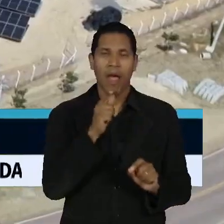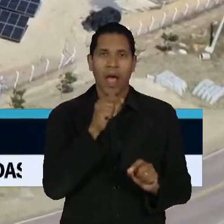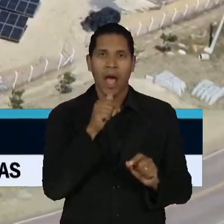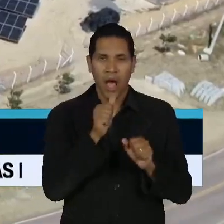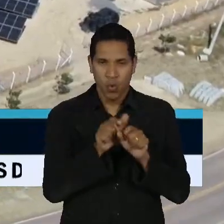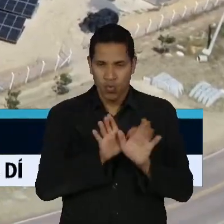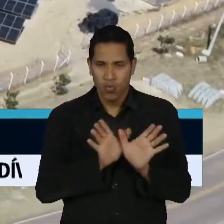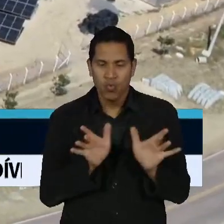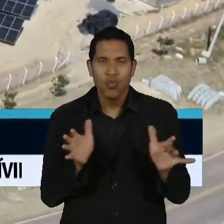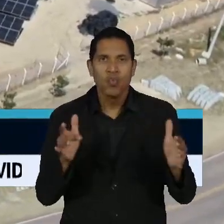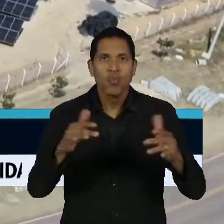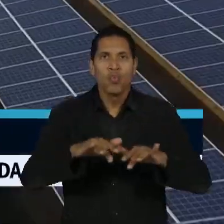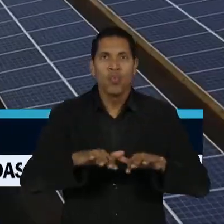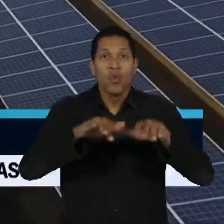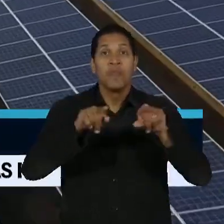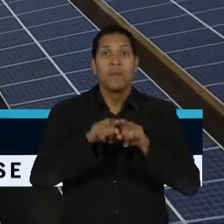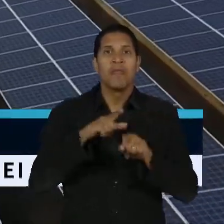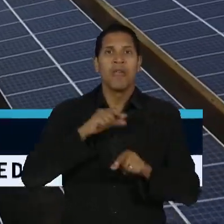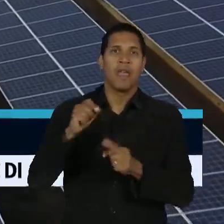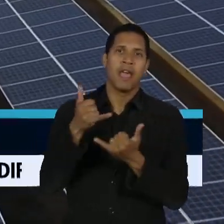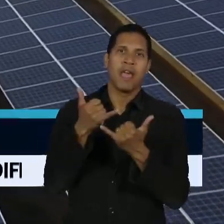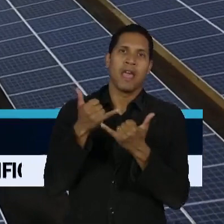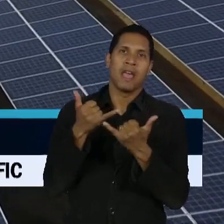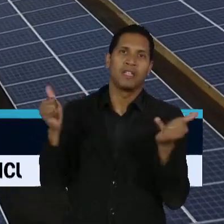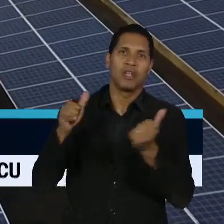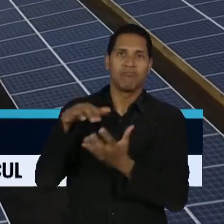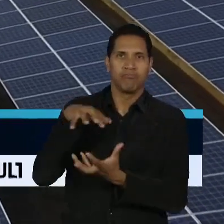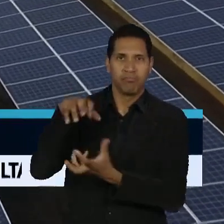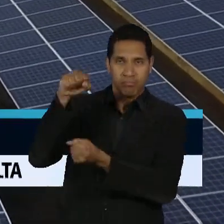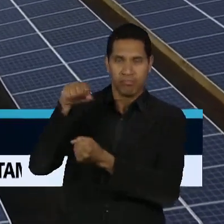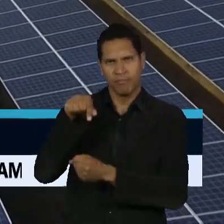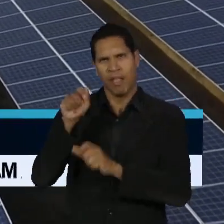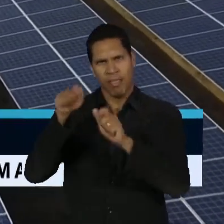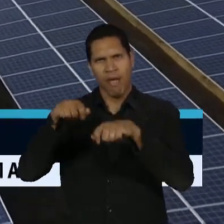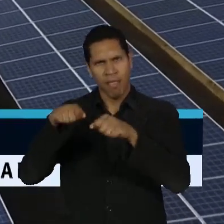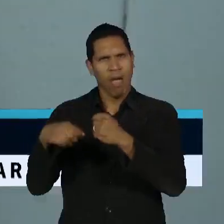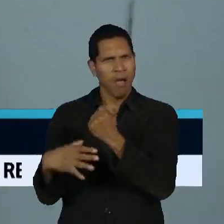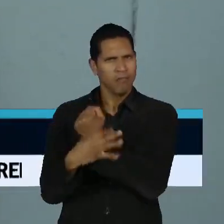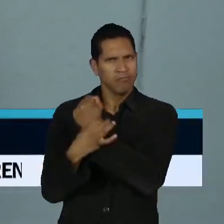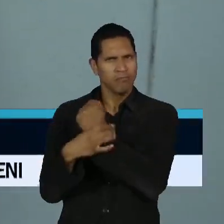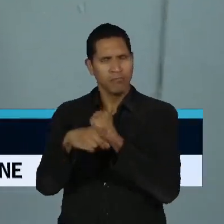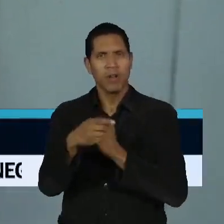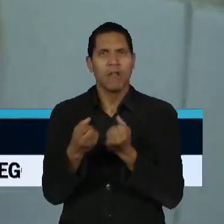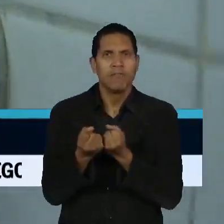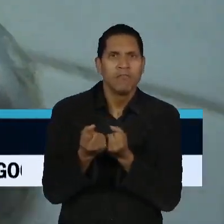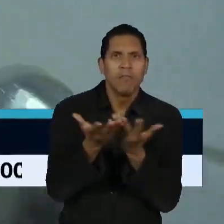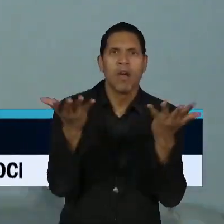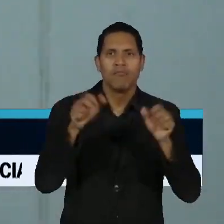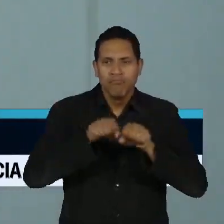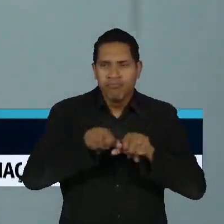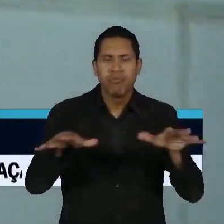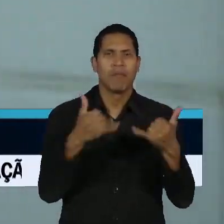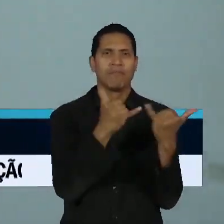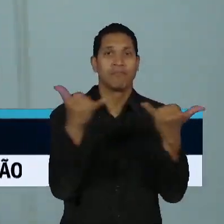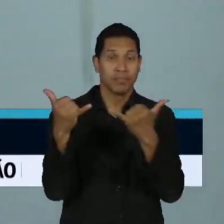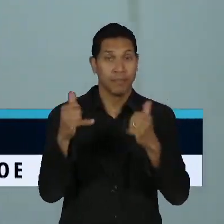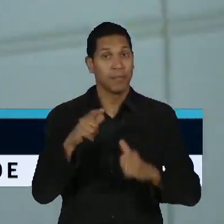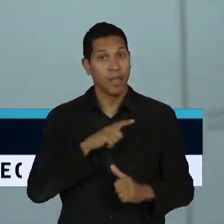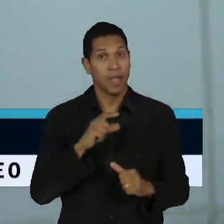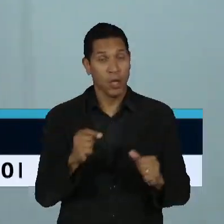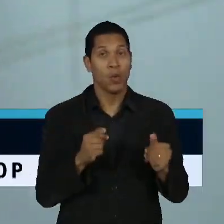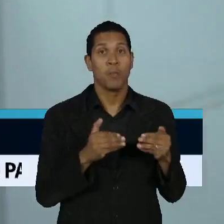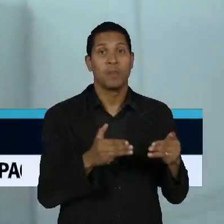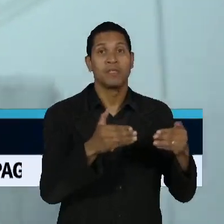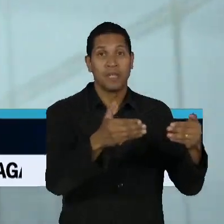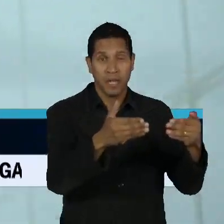e a oferta de fontes renováveis são suficientes para garantir o fornecimento de energia Além disso o segundo Ministério o comportamento